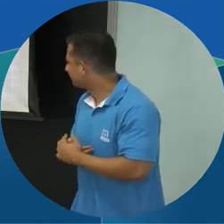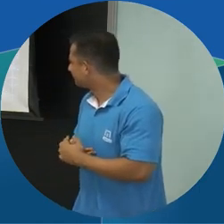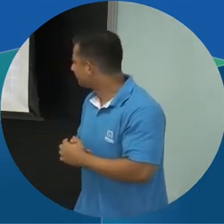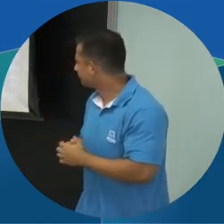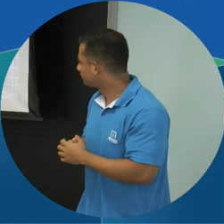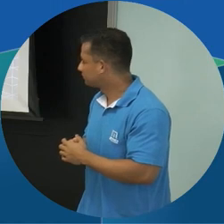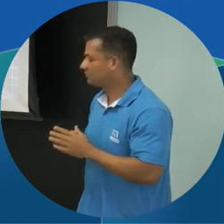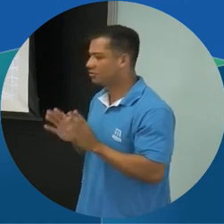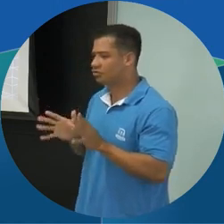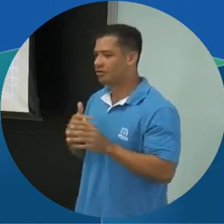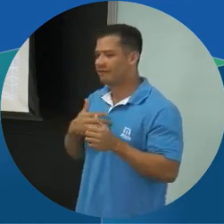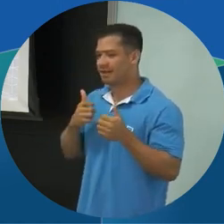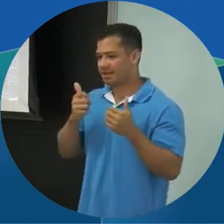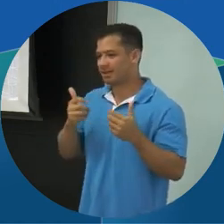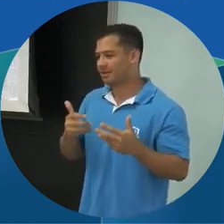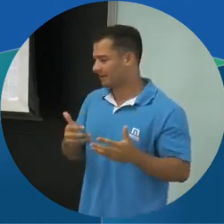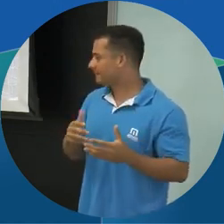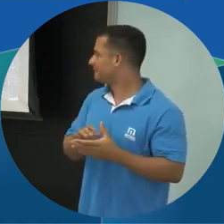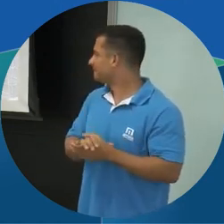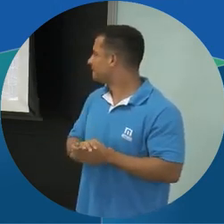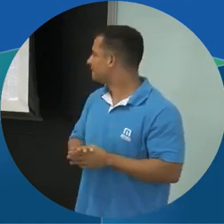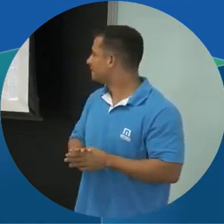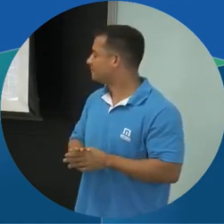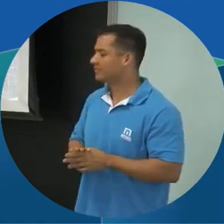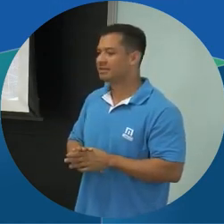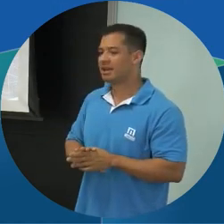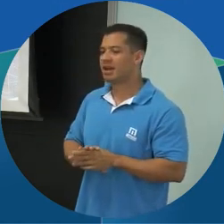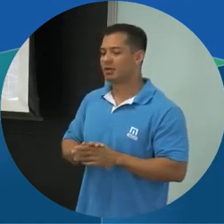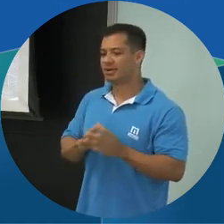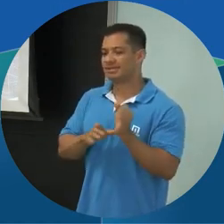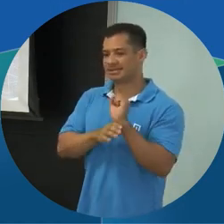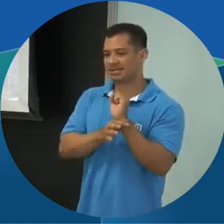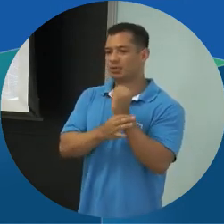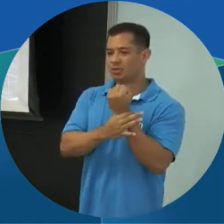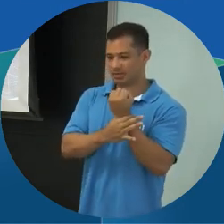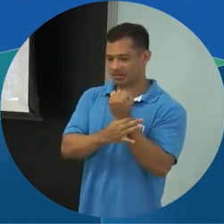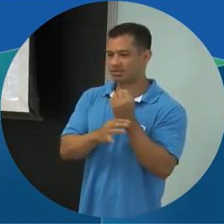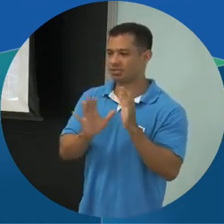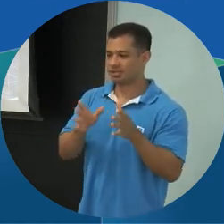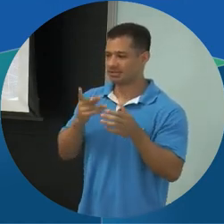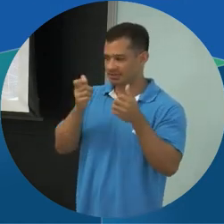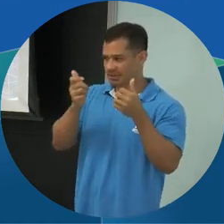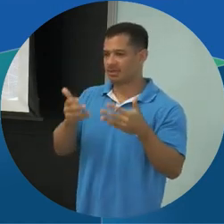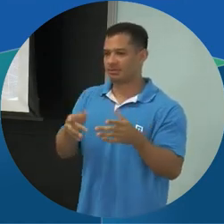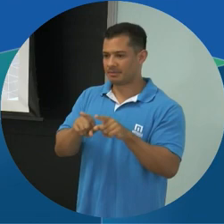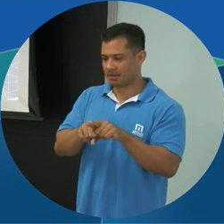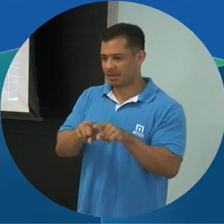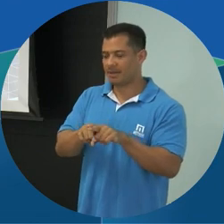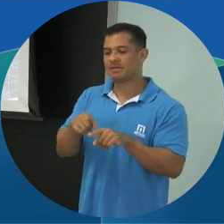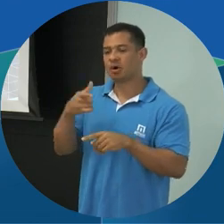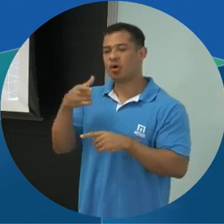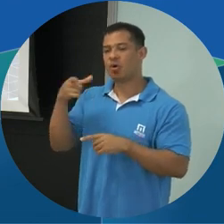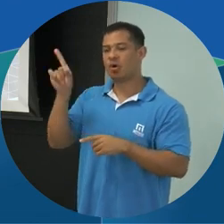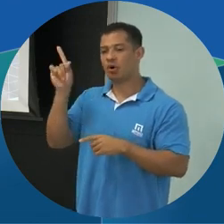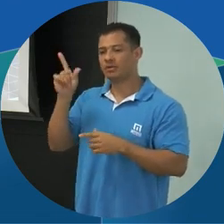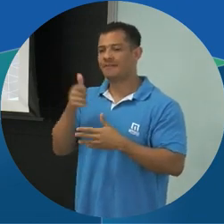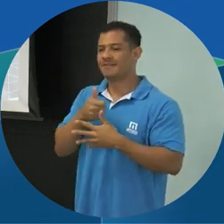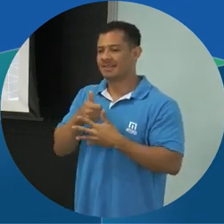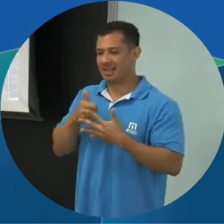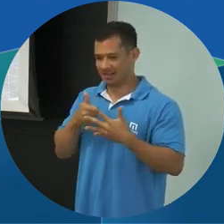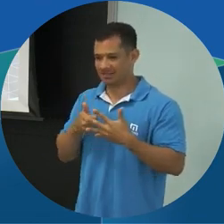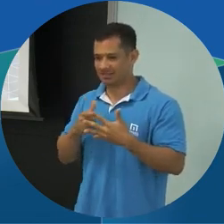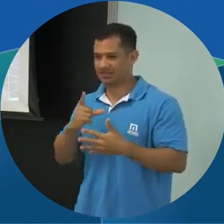Já falei, né, da próxima, né, da parte de segurança, né? Mas uma outra vantagem que a gente tem